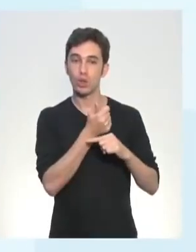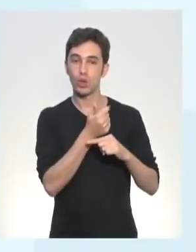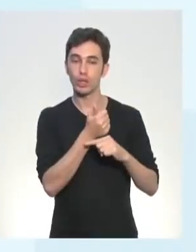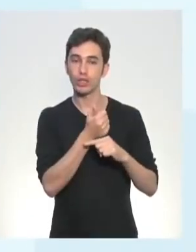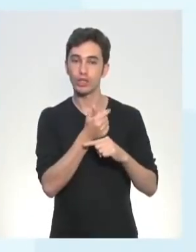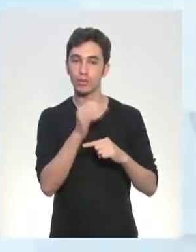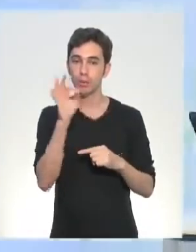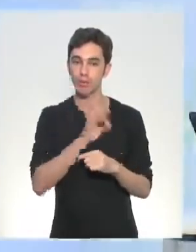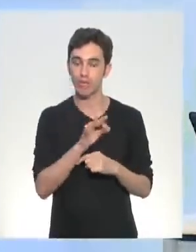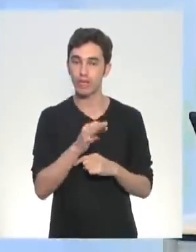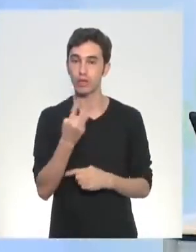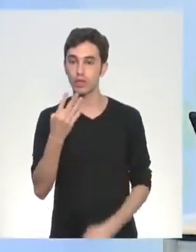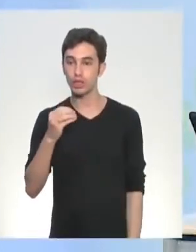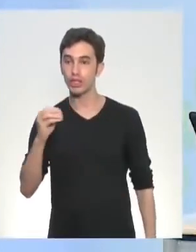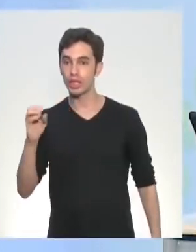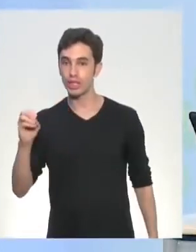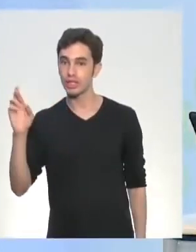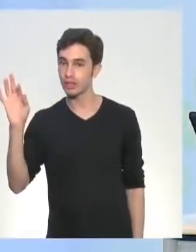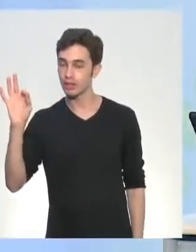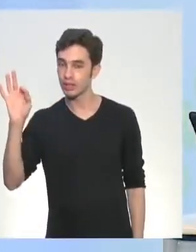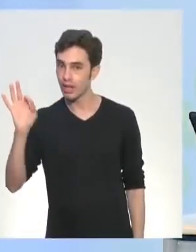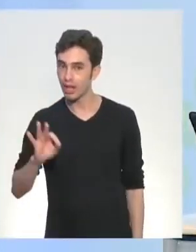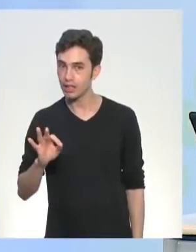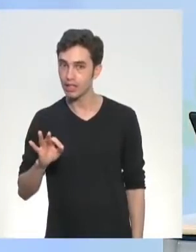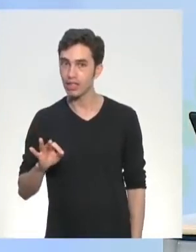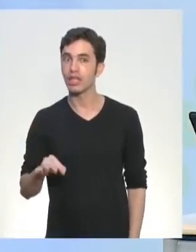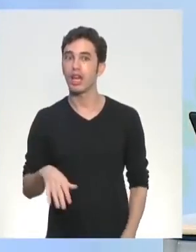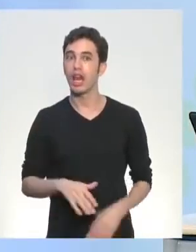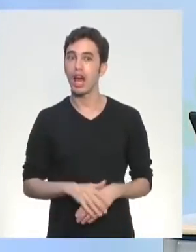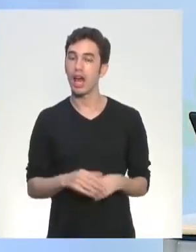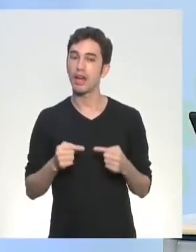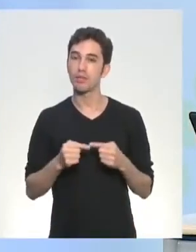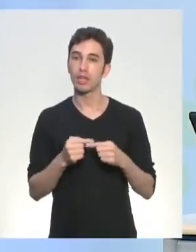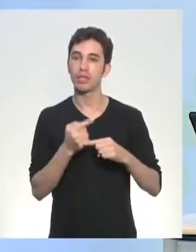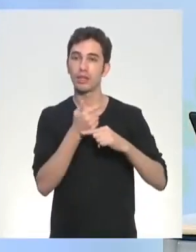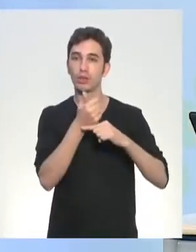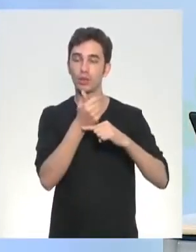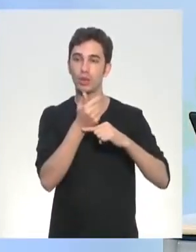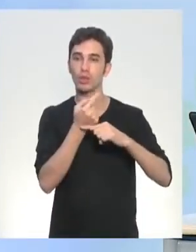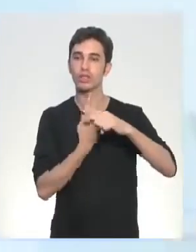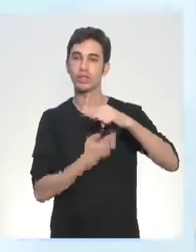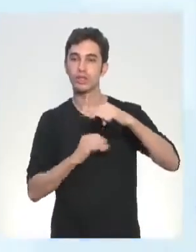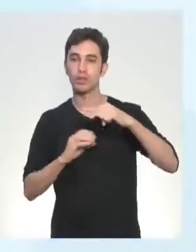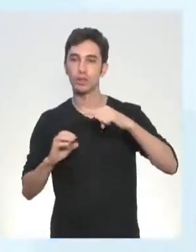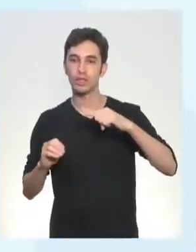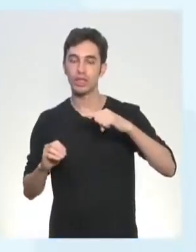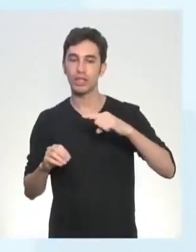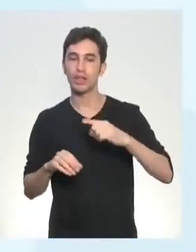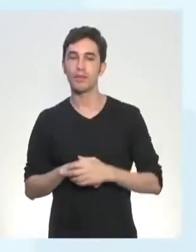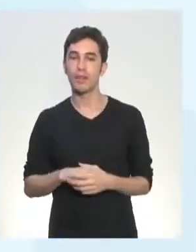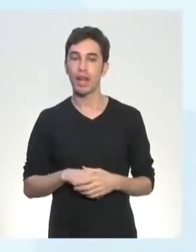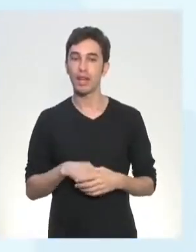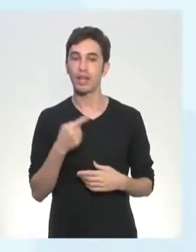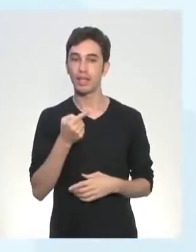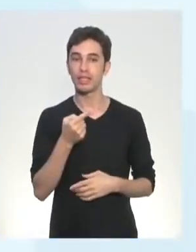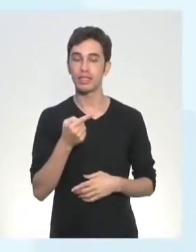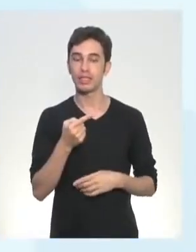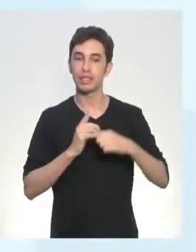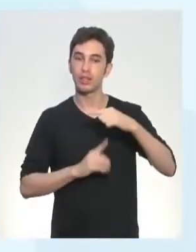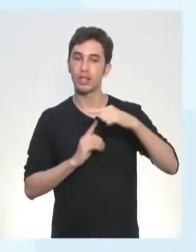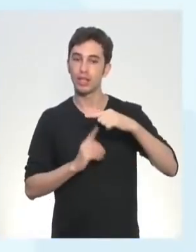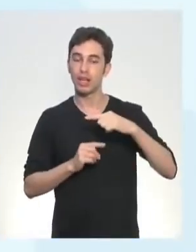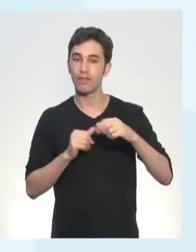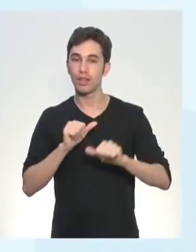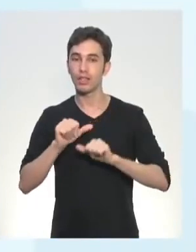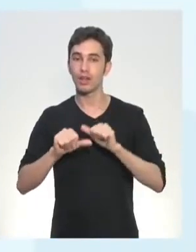300. Uma fração de um número, porque 12% é o 12 sobre 100, certo? E esse D vai virar conta de vezes, lembra? Então, é 12